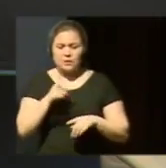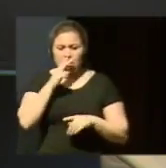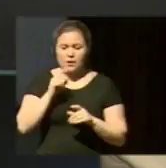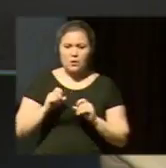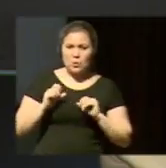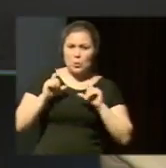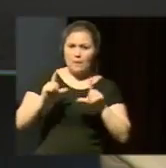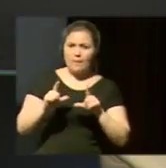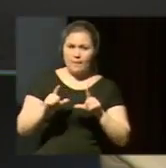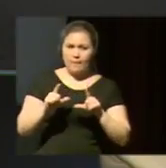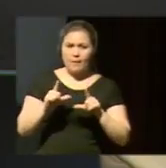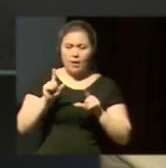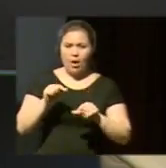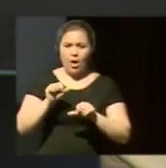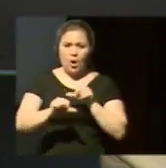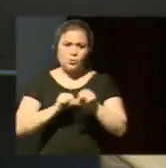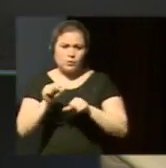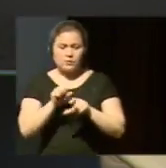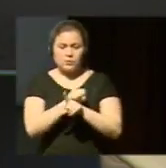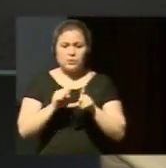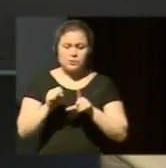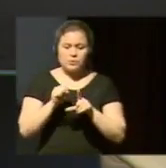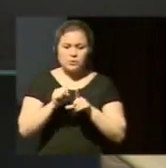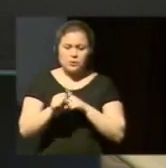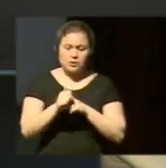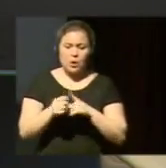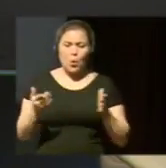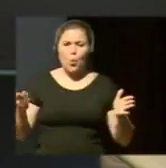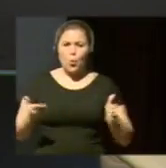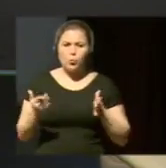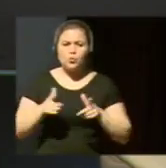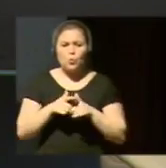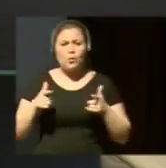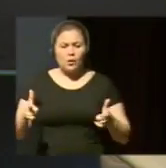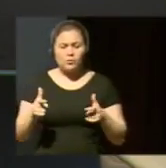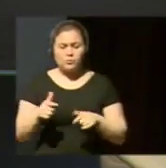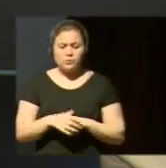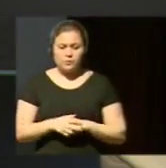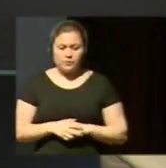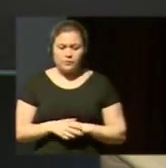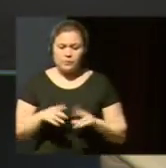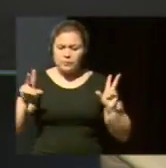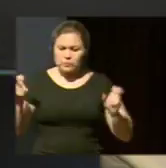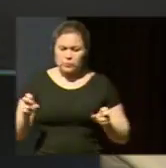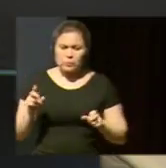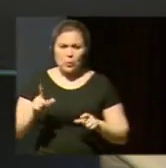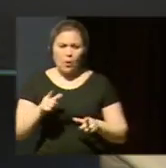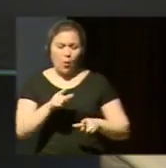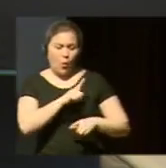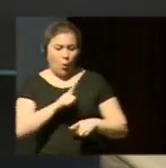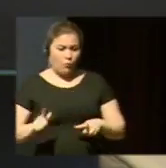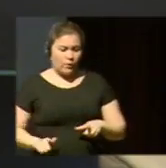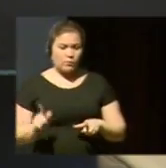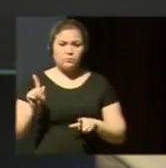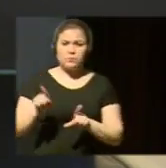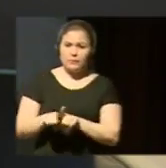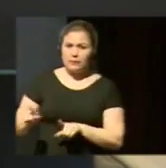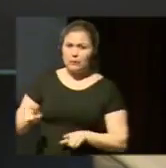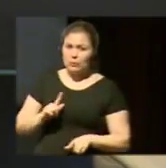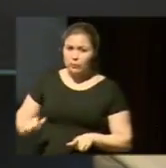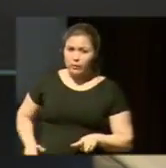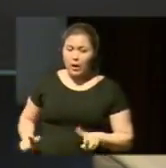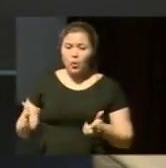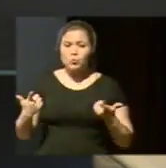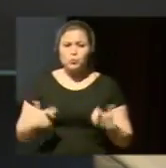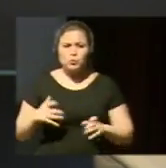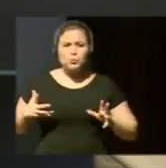macro, que é a alteração da sociedade. Hoje é um grande tempo, o governo e governo,